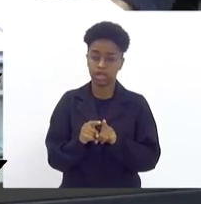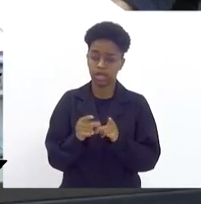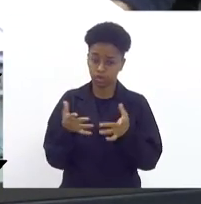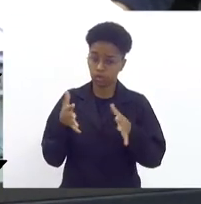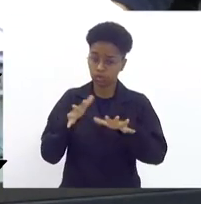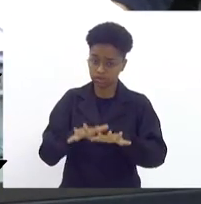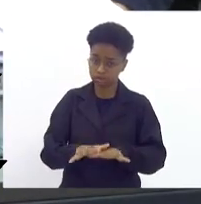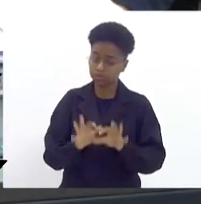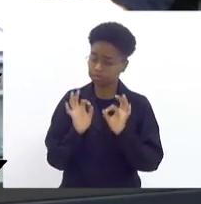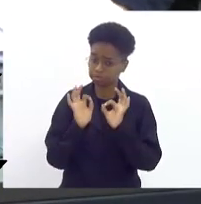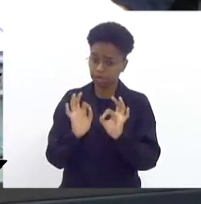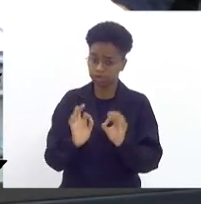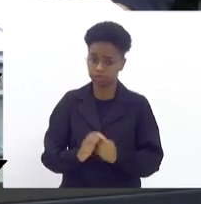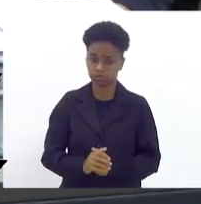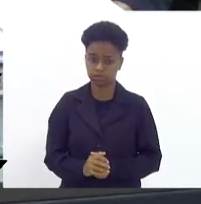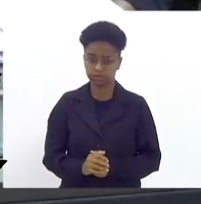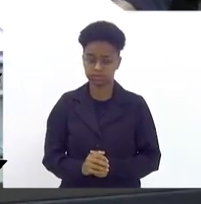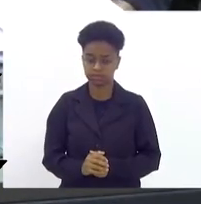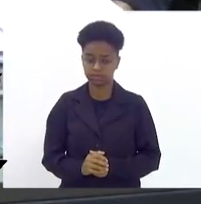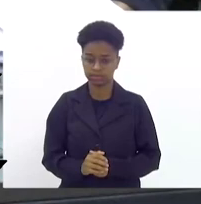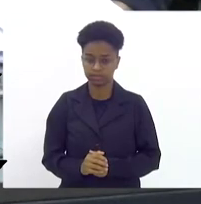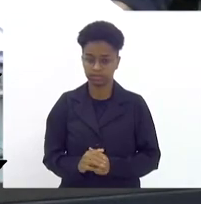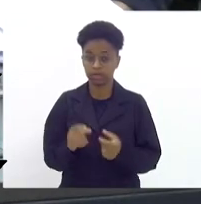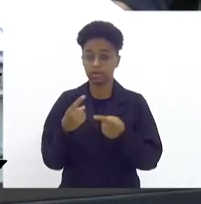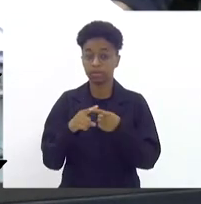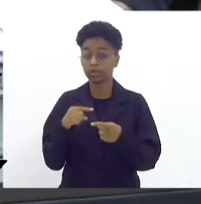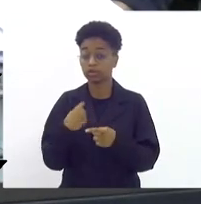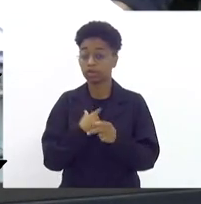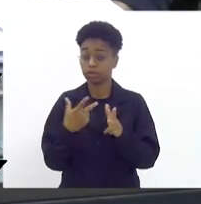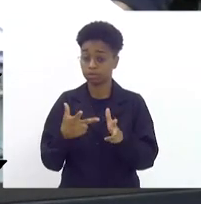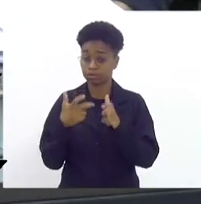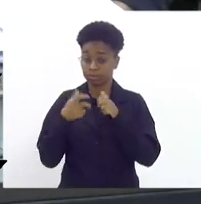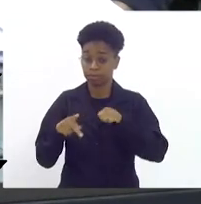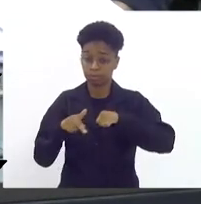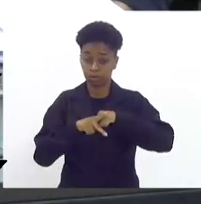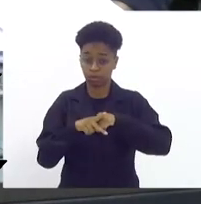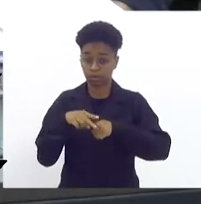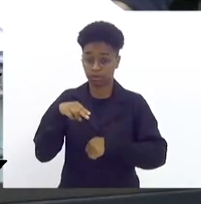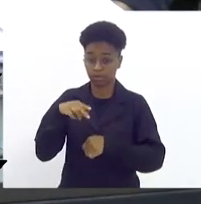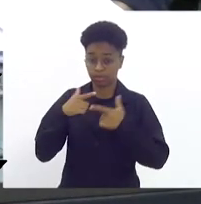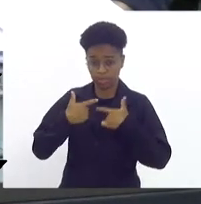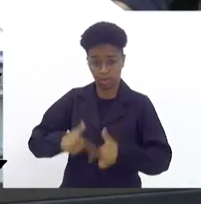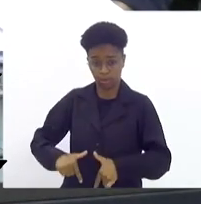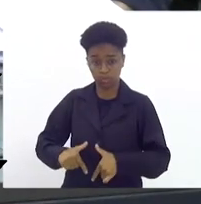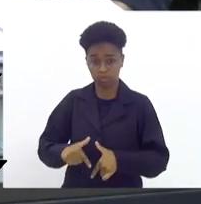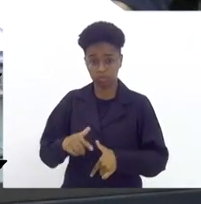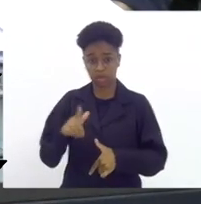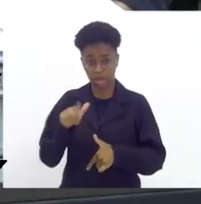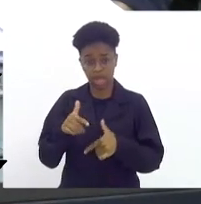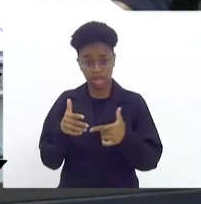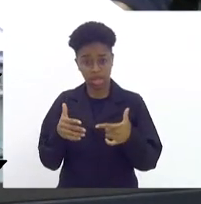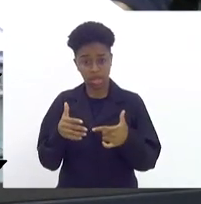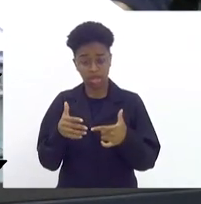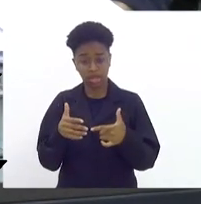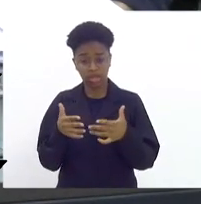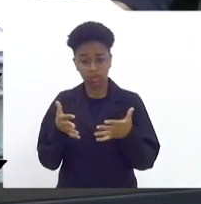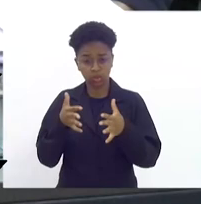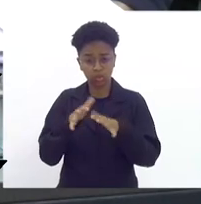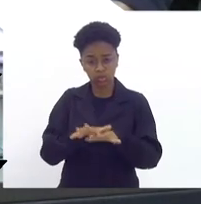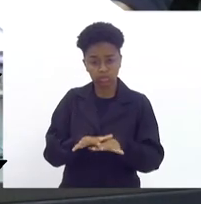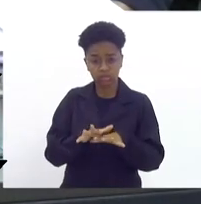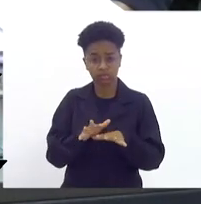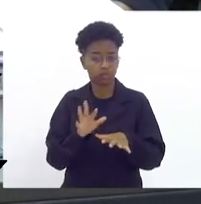inclusiva. Né? Quando nós observamos os pronomes neutros, eles são inclusivos. Eles não são